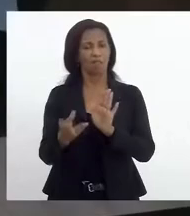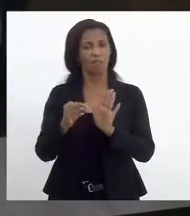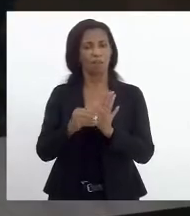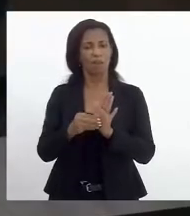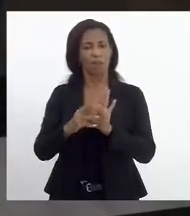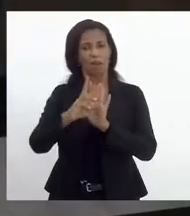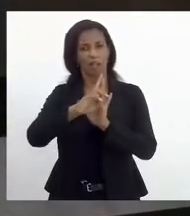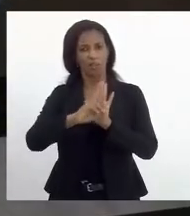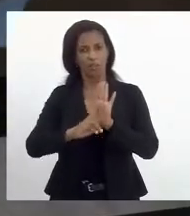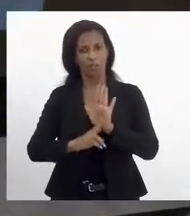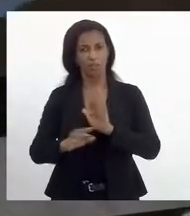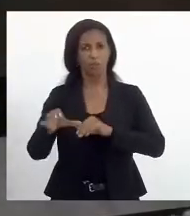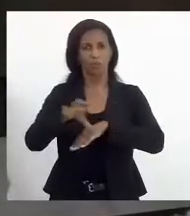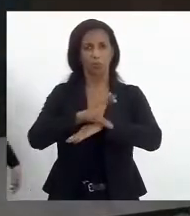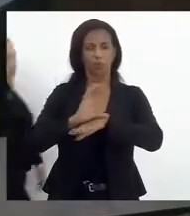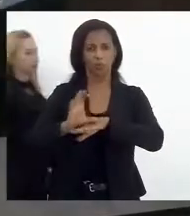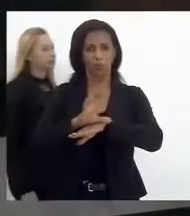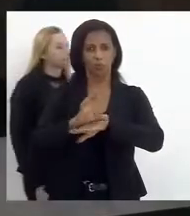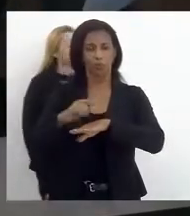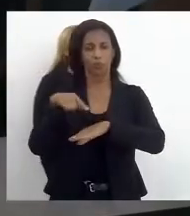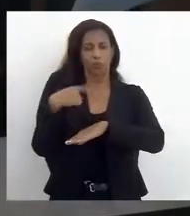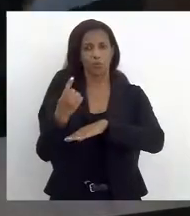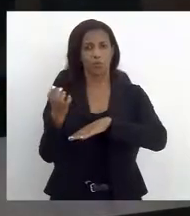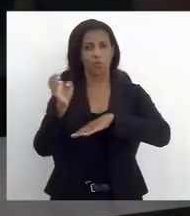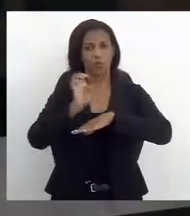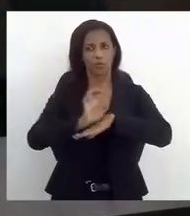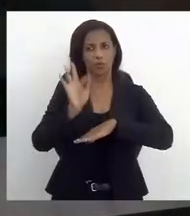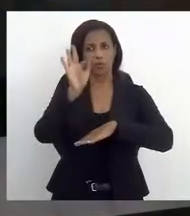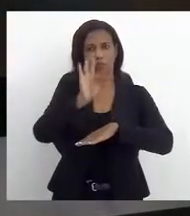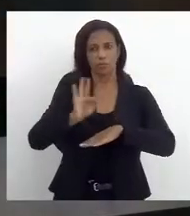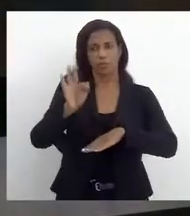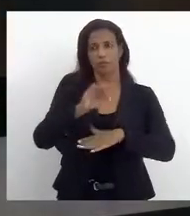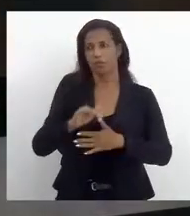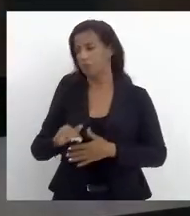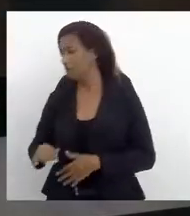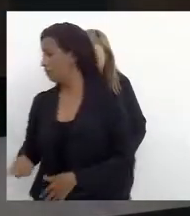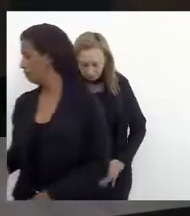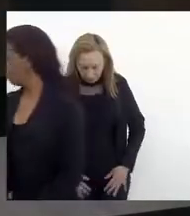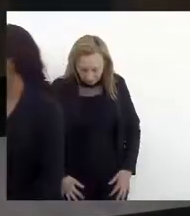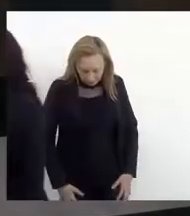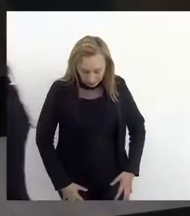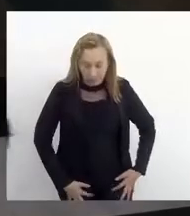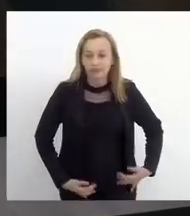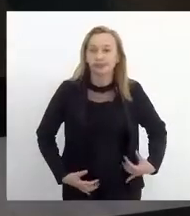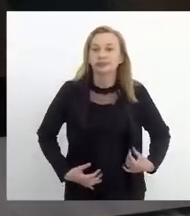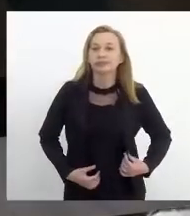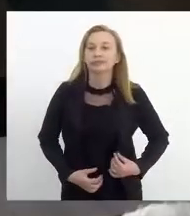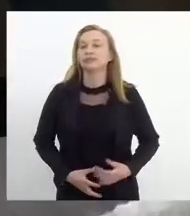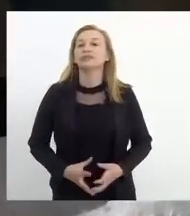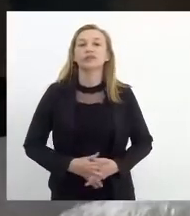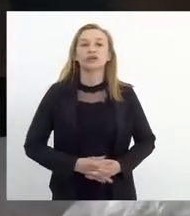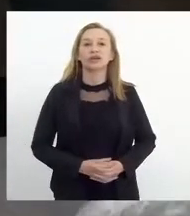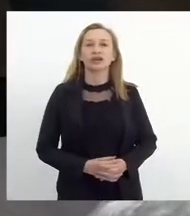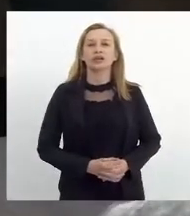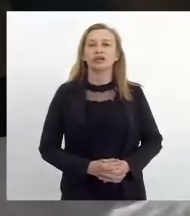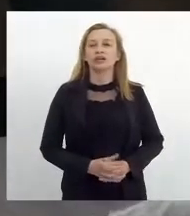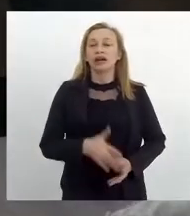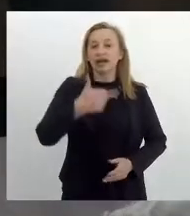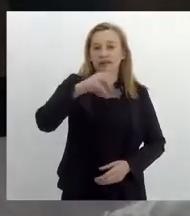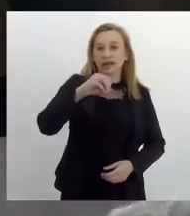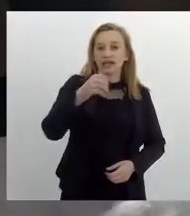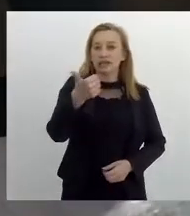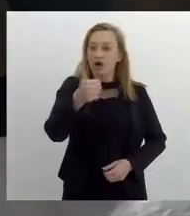normas constitucionais do nosso estado e federais, então elas devem ser aproveitadas. A 10 e a